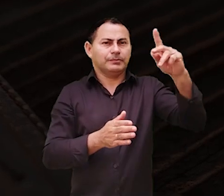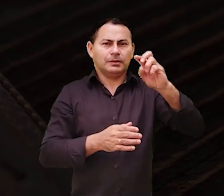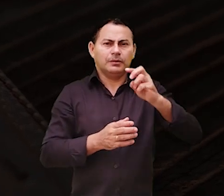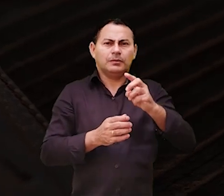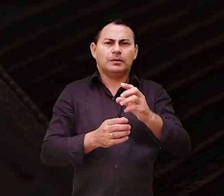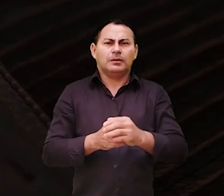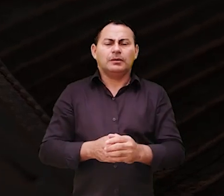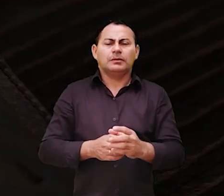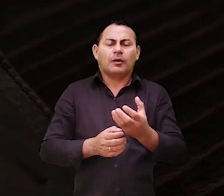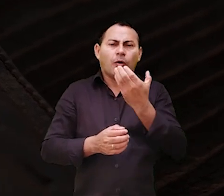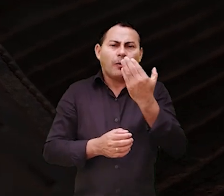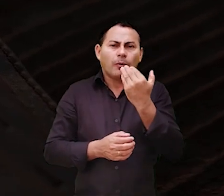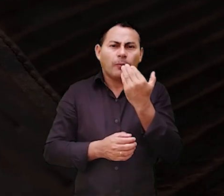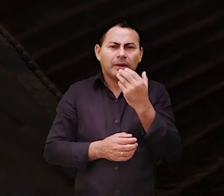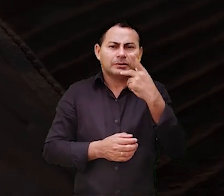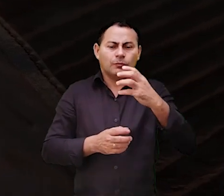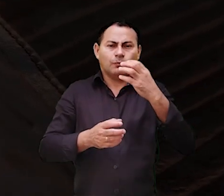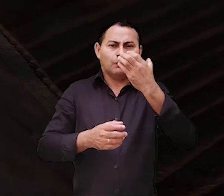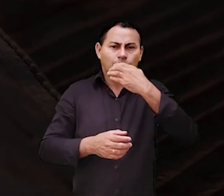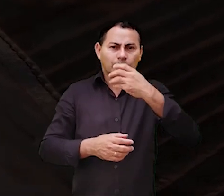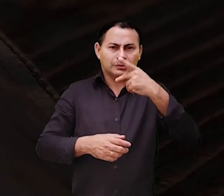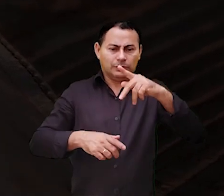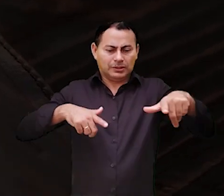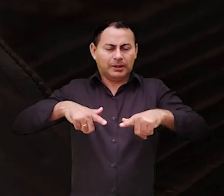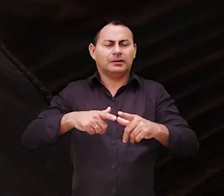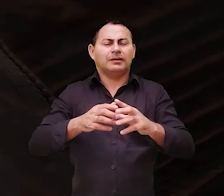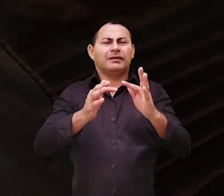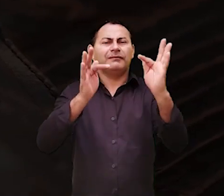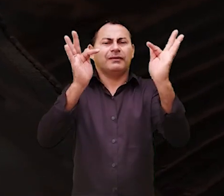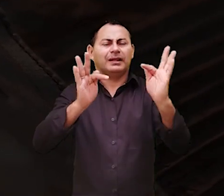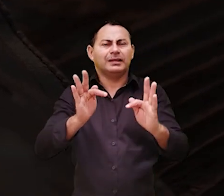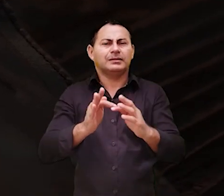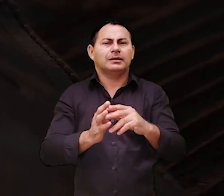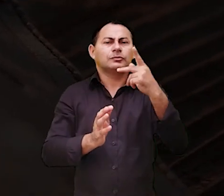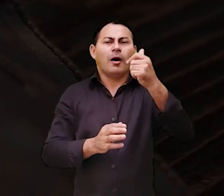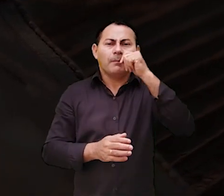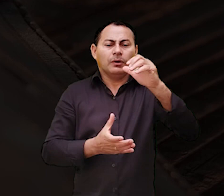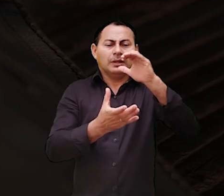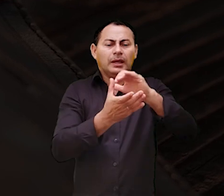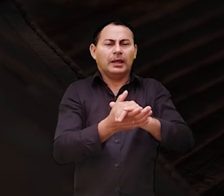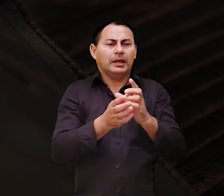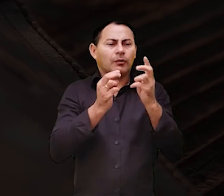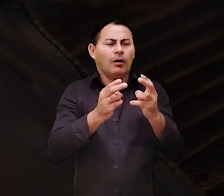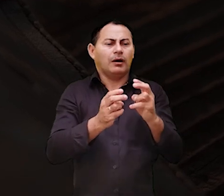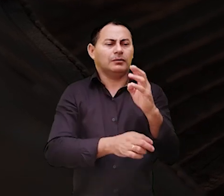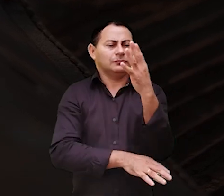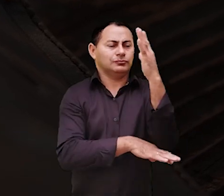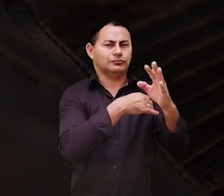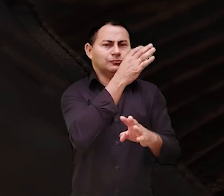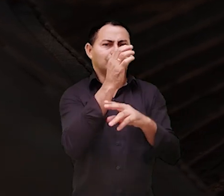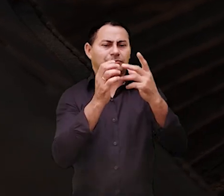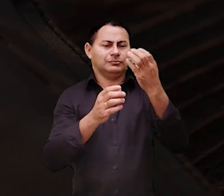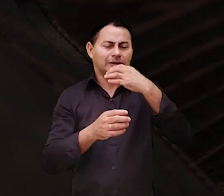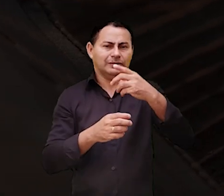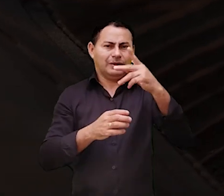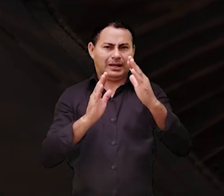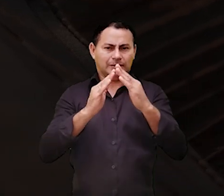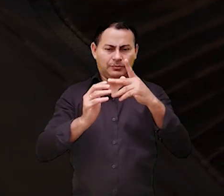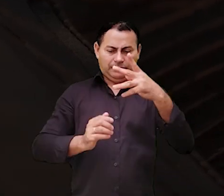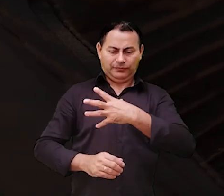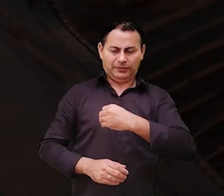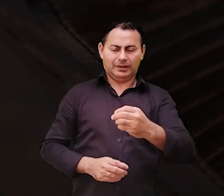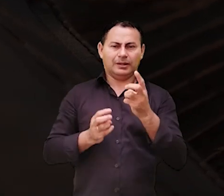caminhos. Você comerá do fruto do seu trabalho e será feliz e próspero. Sua mulher será como videira frutífera em sua